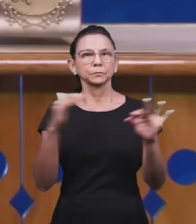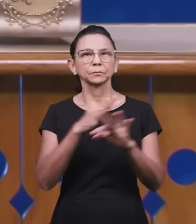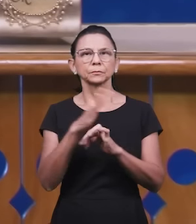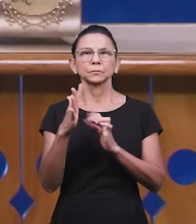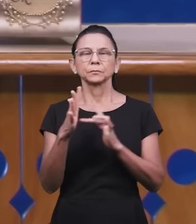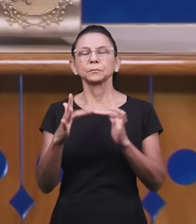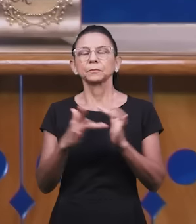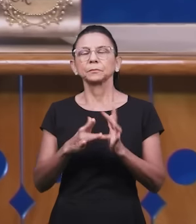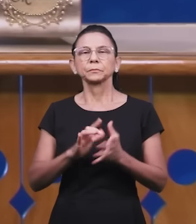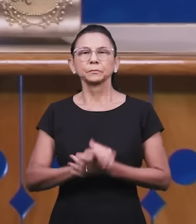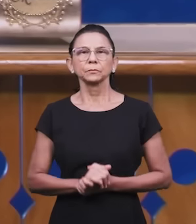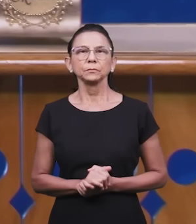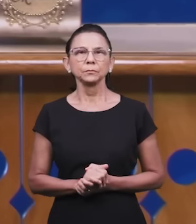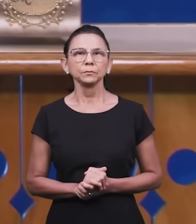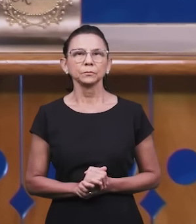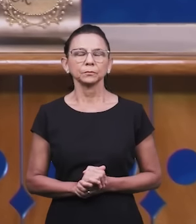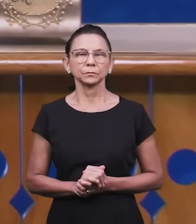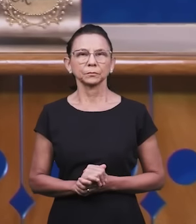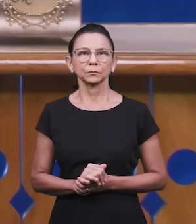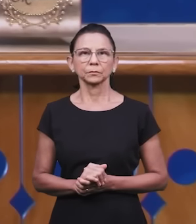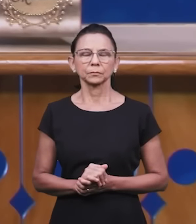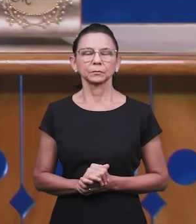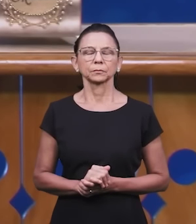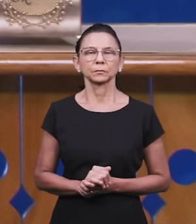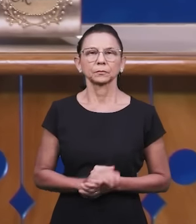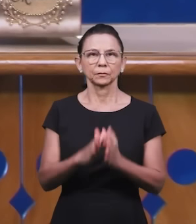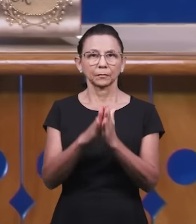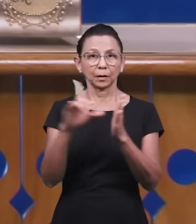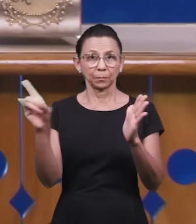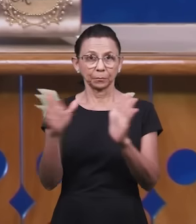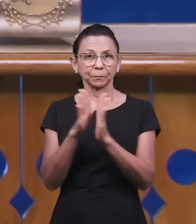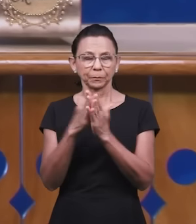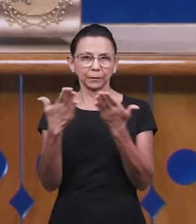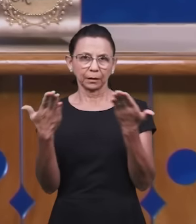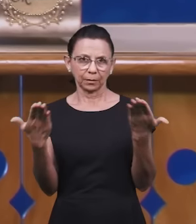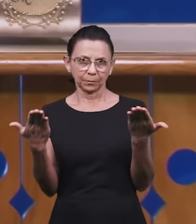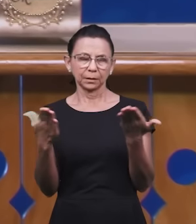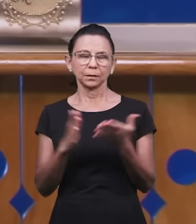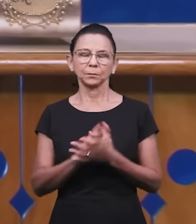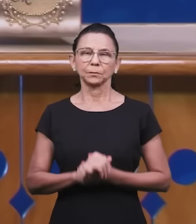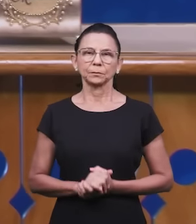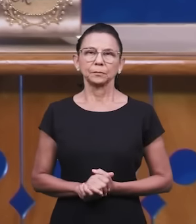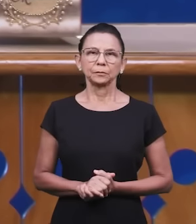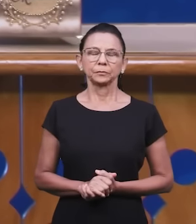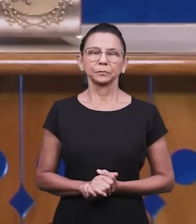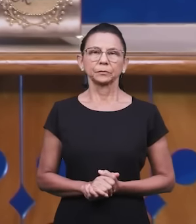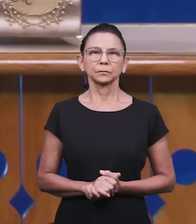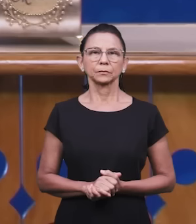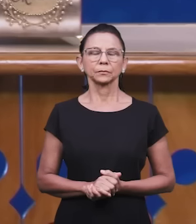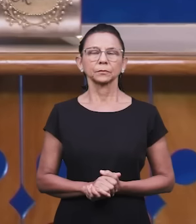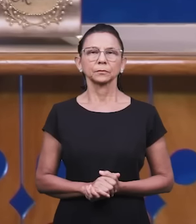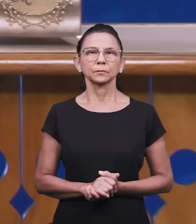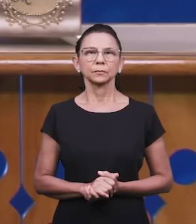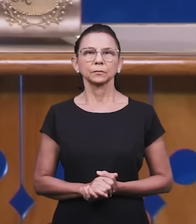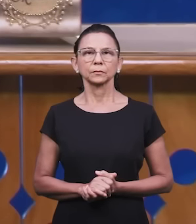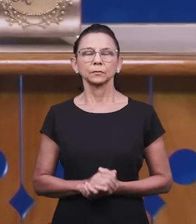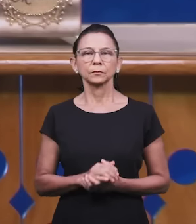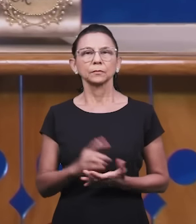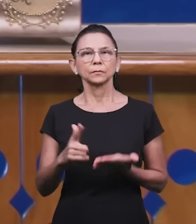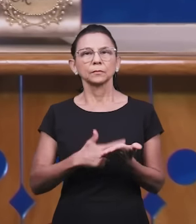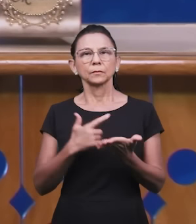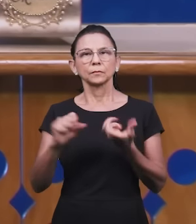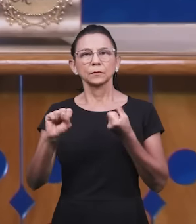Glórias a Jesus. Nós vamos abrir as nossas Bíblias, aqueles que estiverem nas suas mãos, poderão abrir